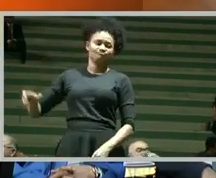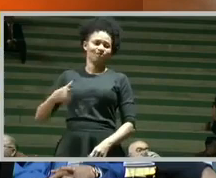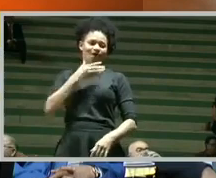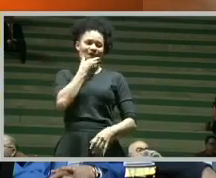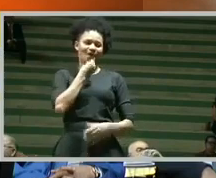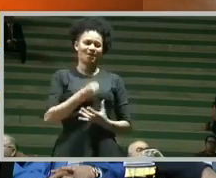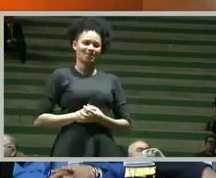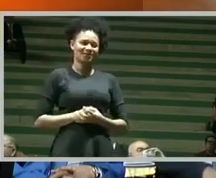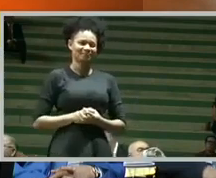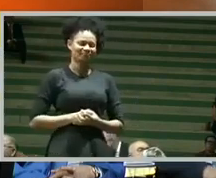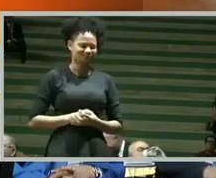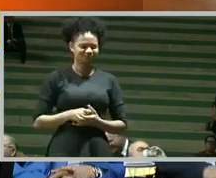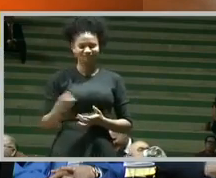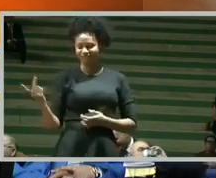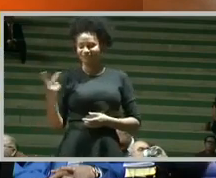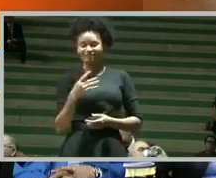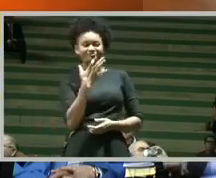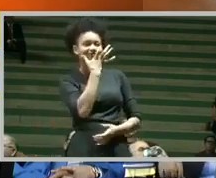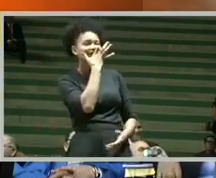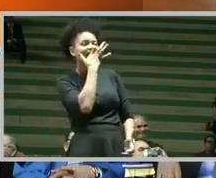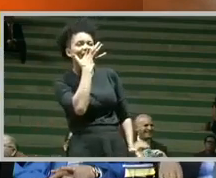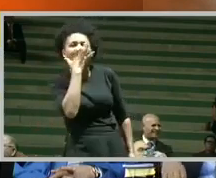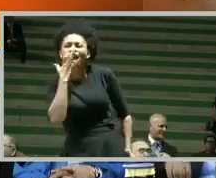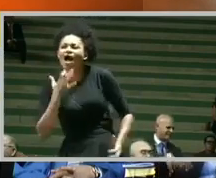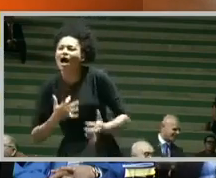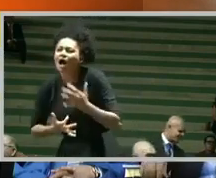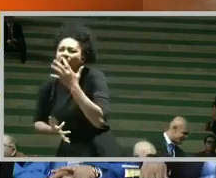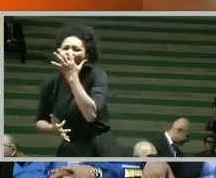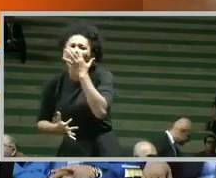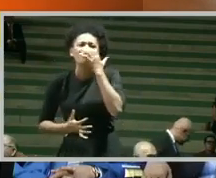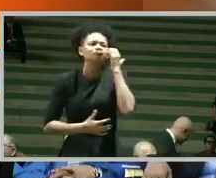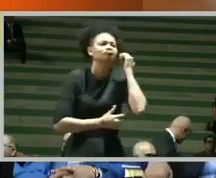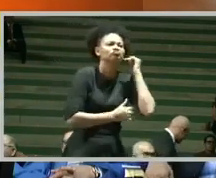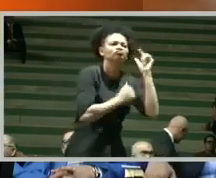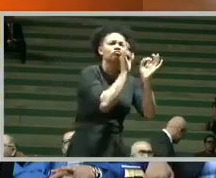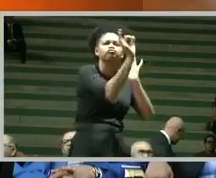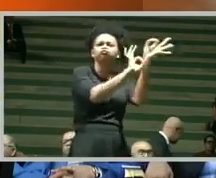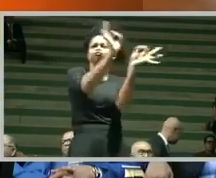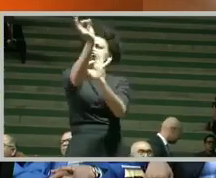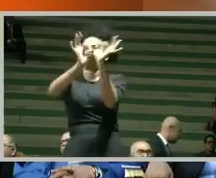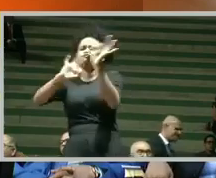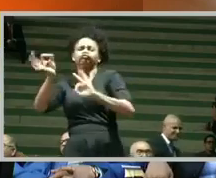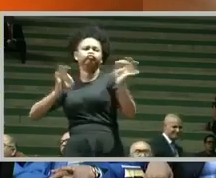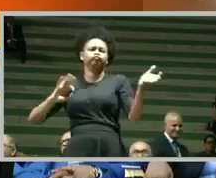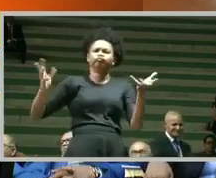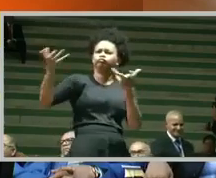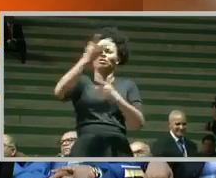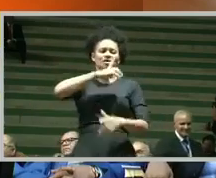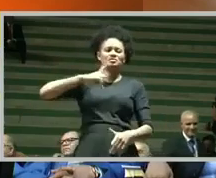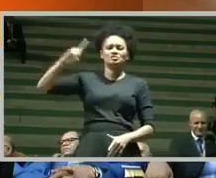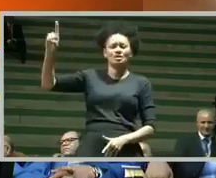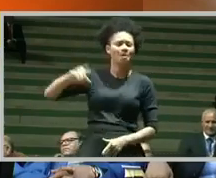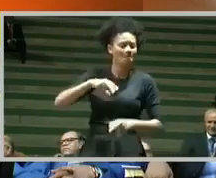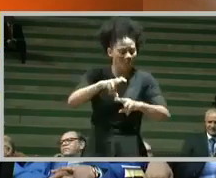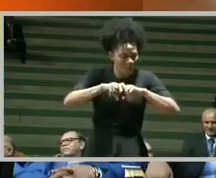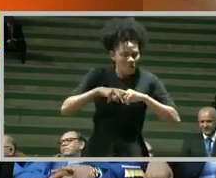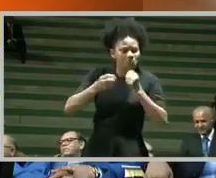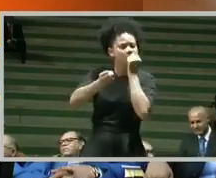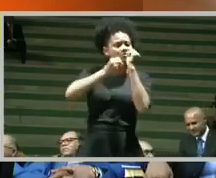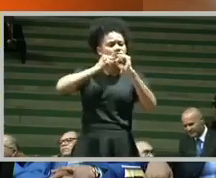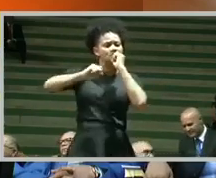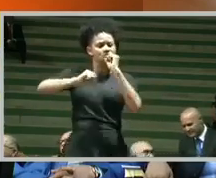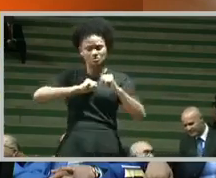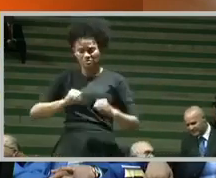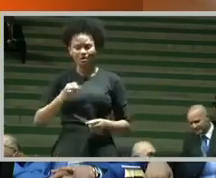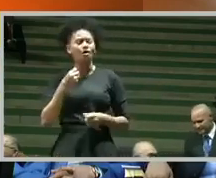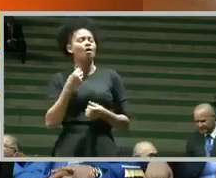com Ele admirar as obras das suas mãos. É por isso que no Salmo 46 o